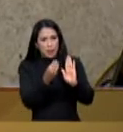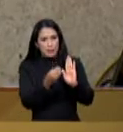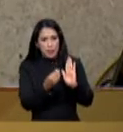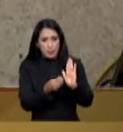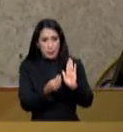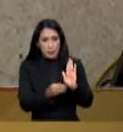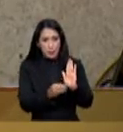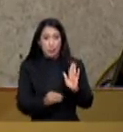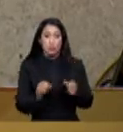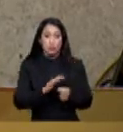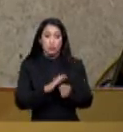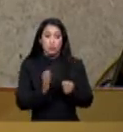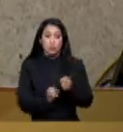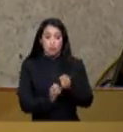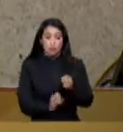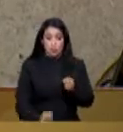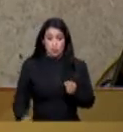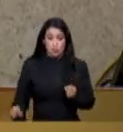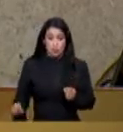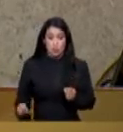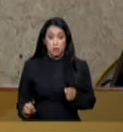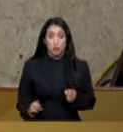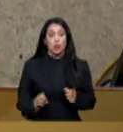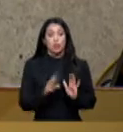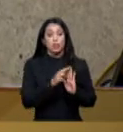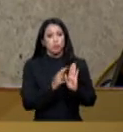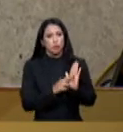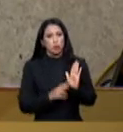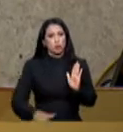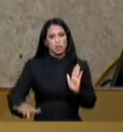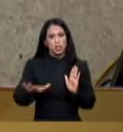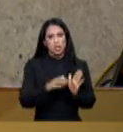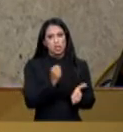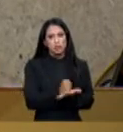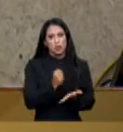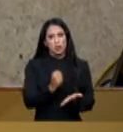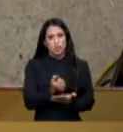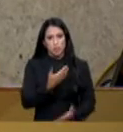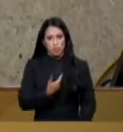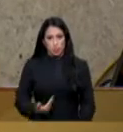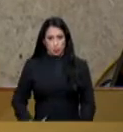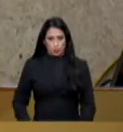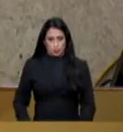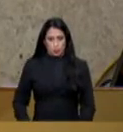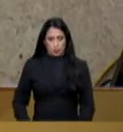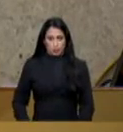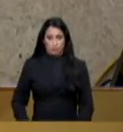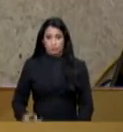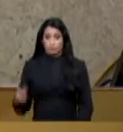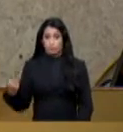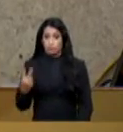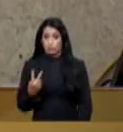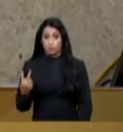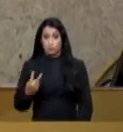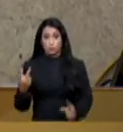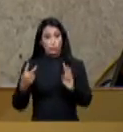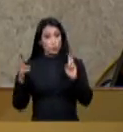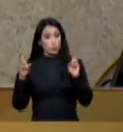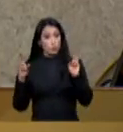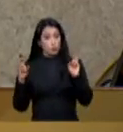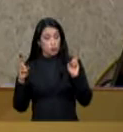básico e sobre normas gerais para a contratação pública. Ambas as